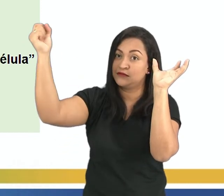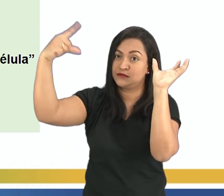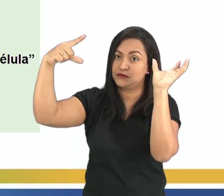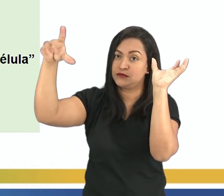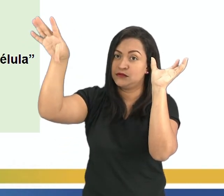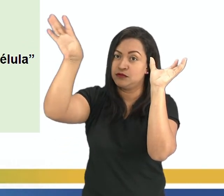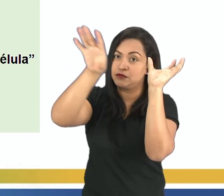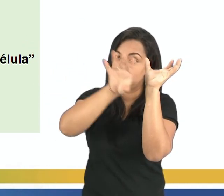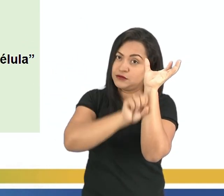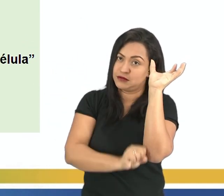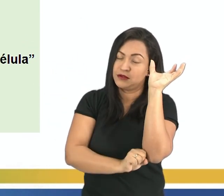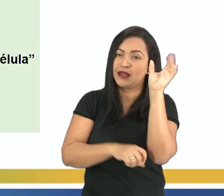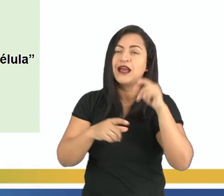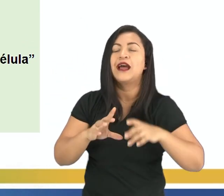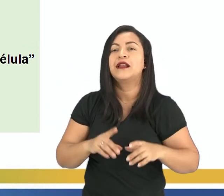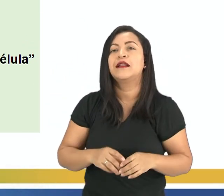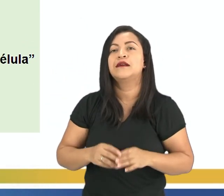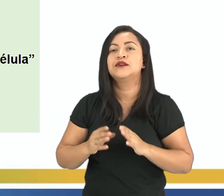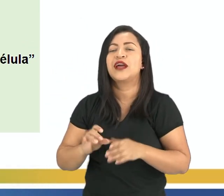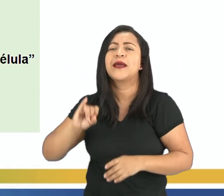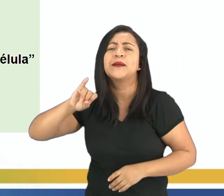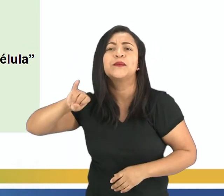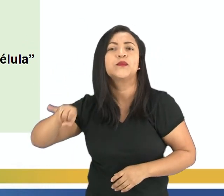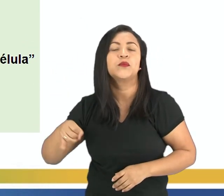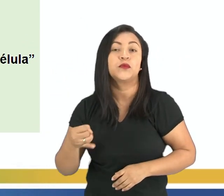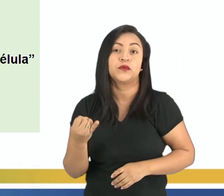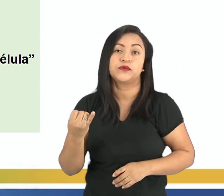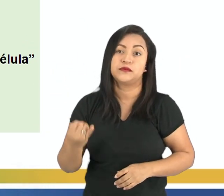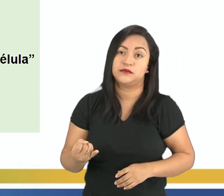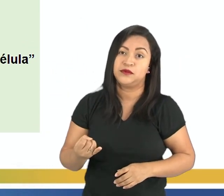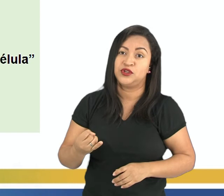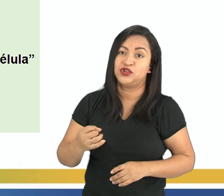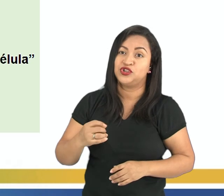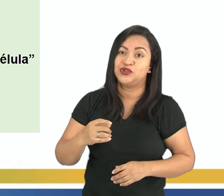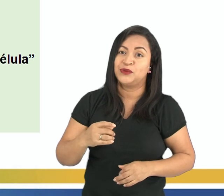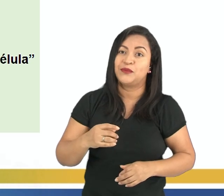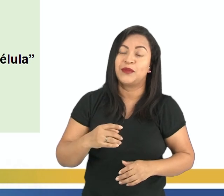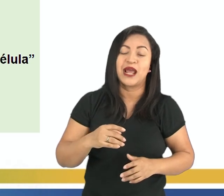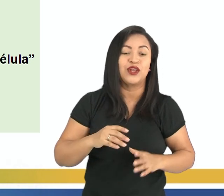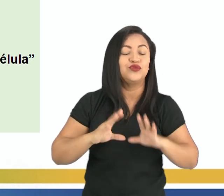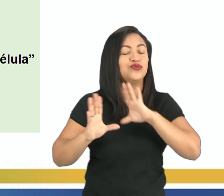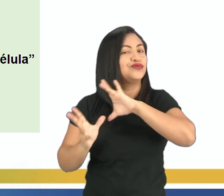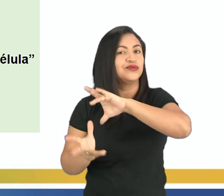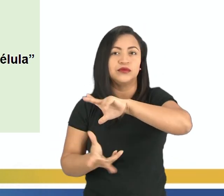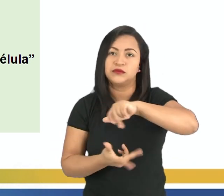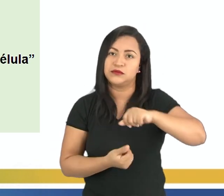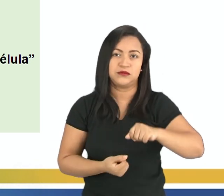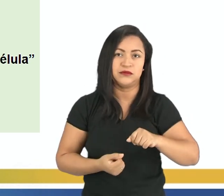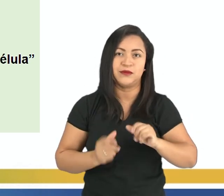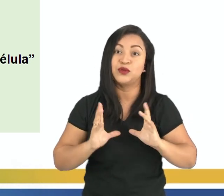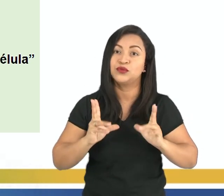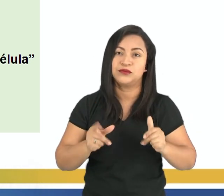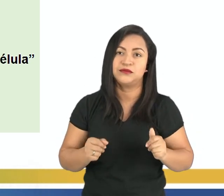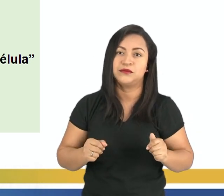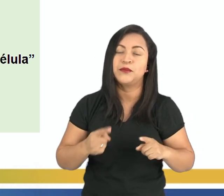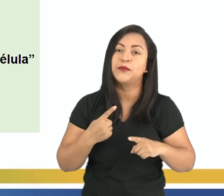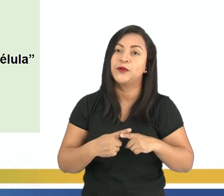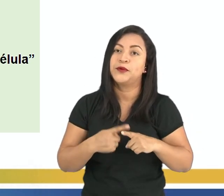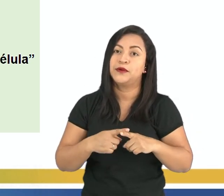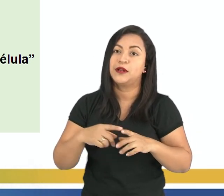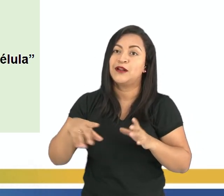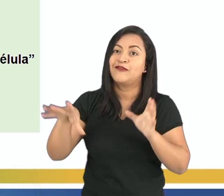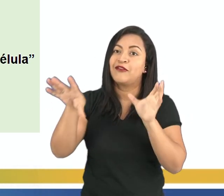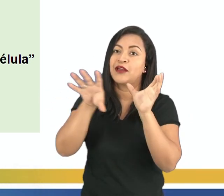A principal função e por que ela é importante para todos os seres vivos é porque ela vai captar o